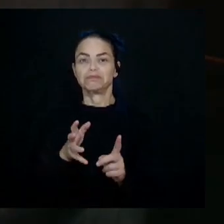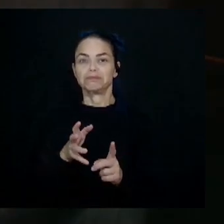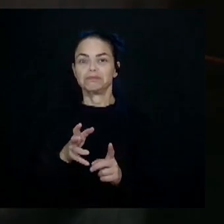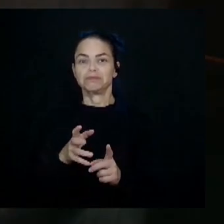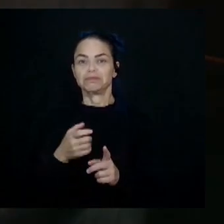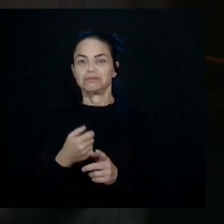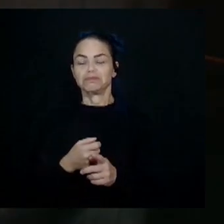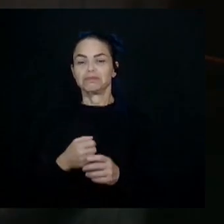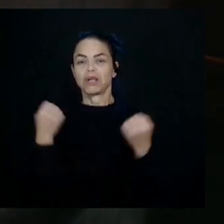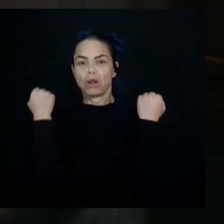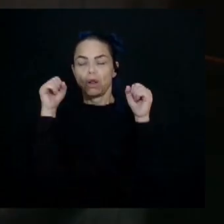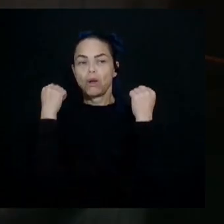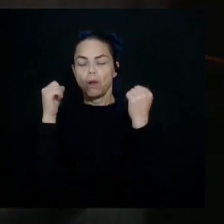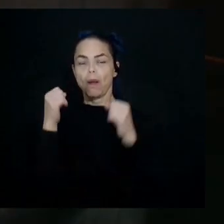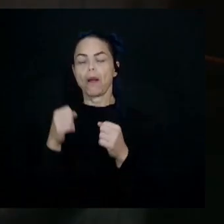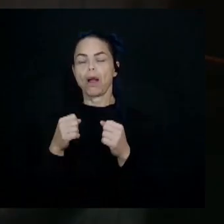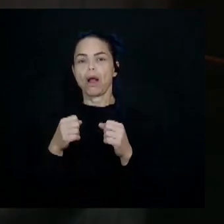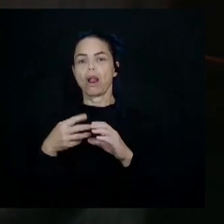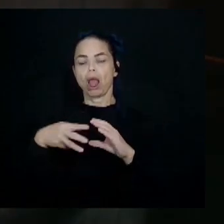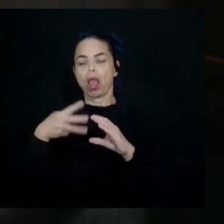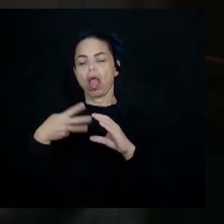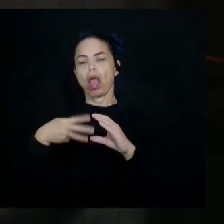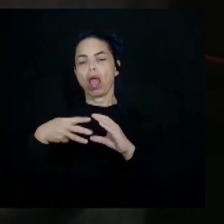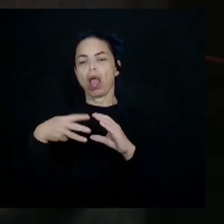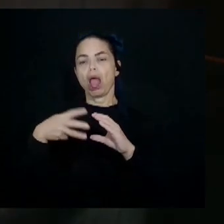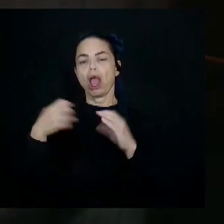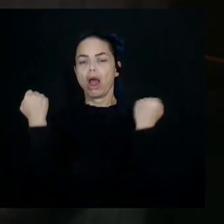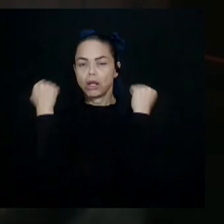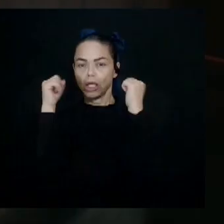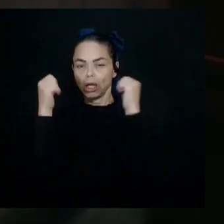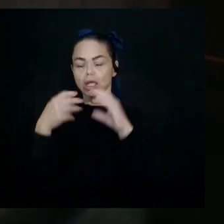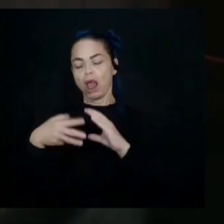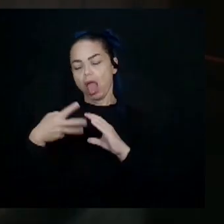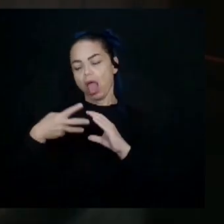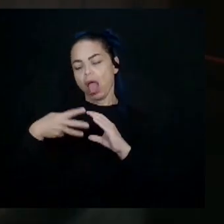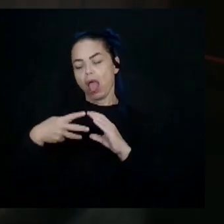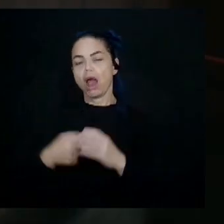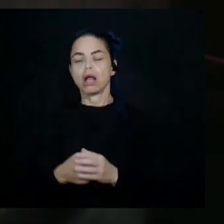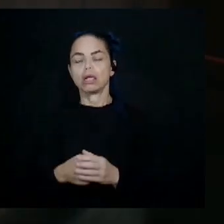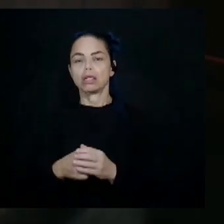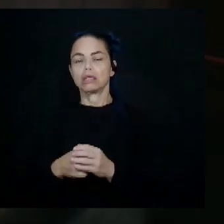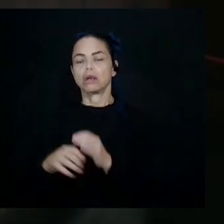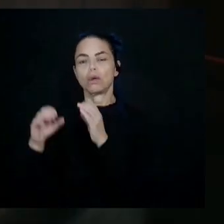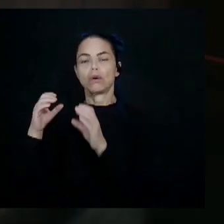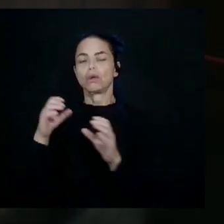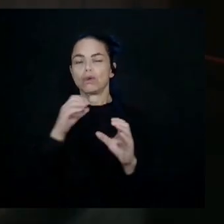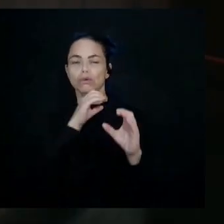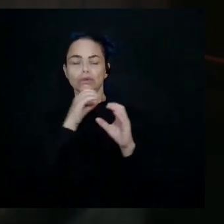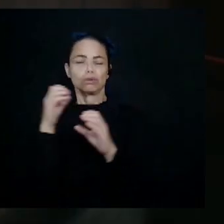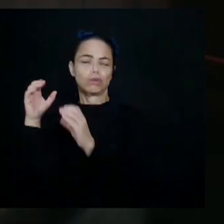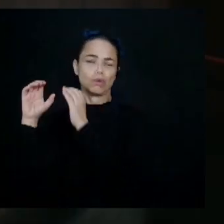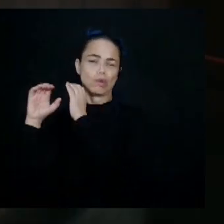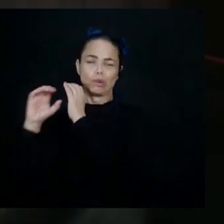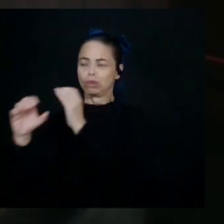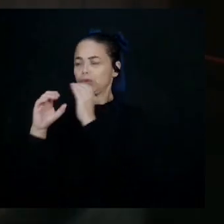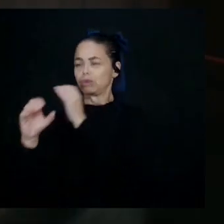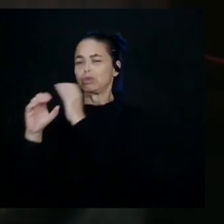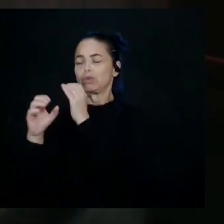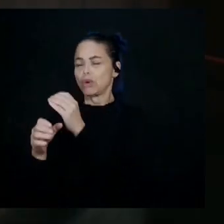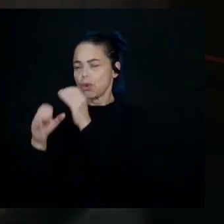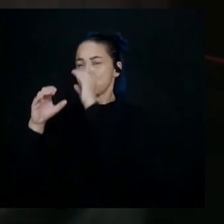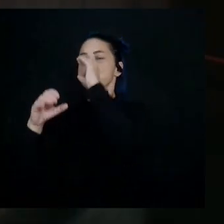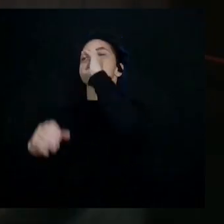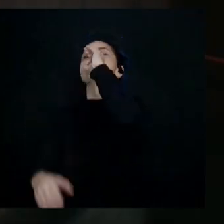treino. O que está acontecendo, né? A busca por desempenhos e resultados rápidos tem levado